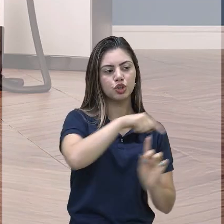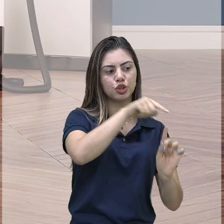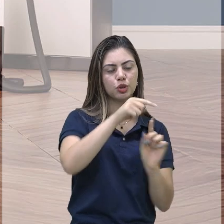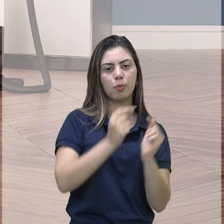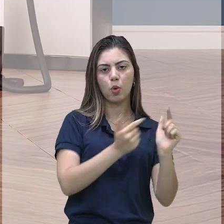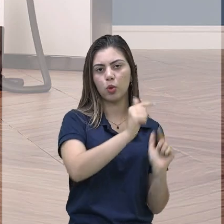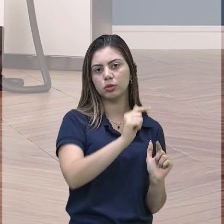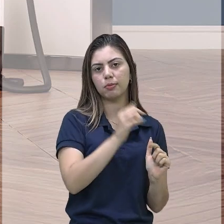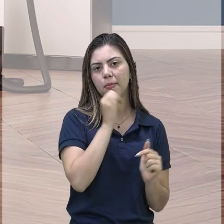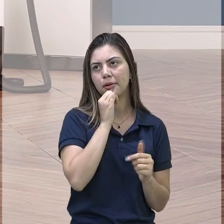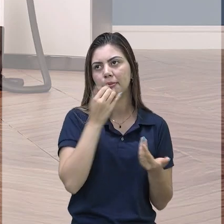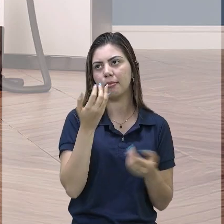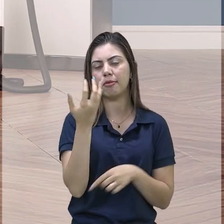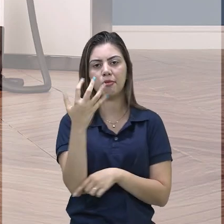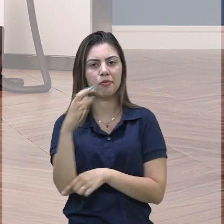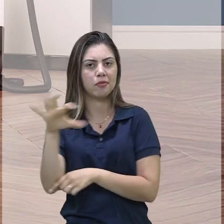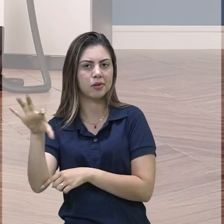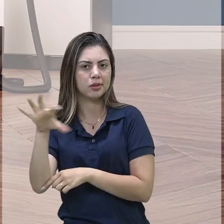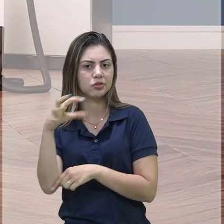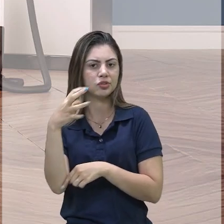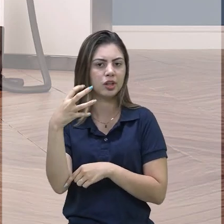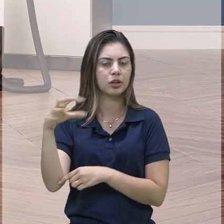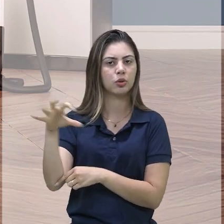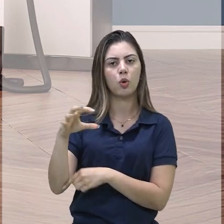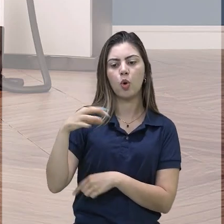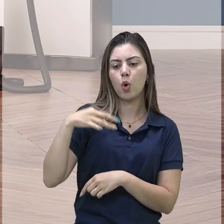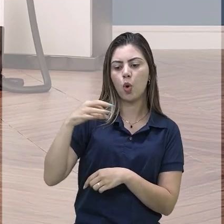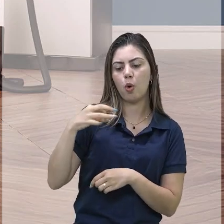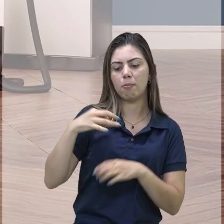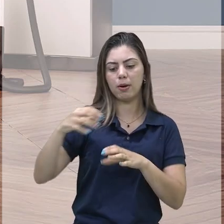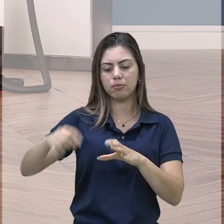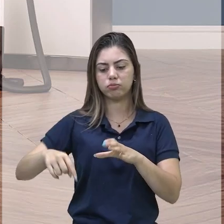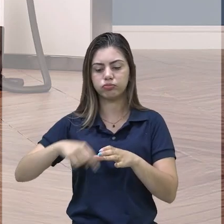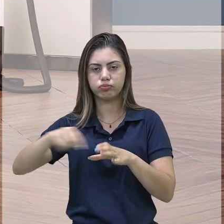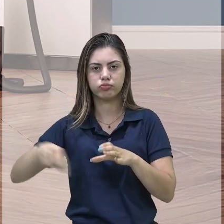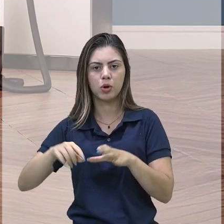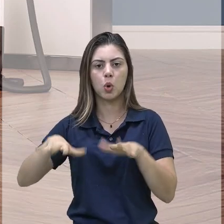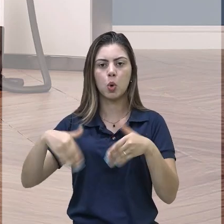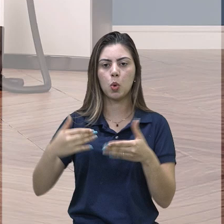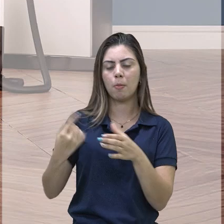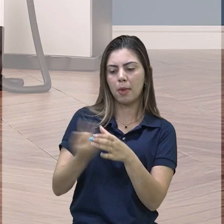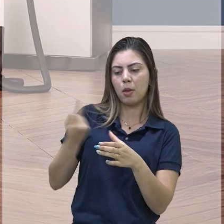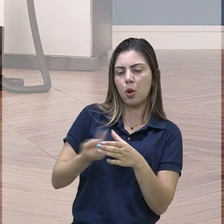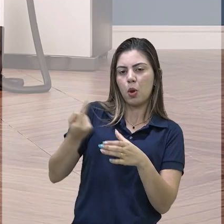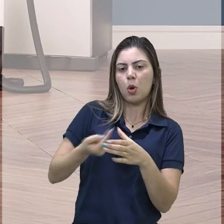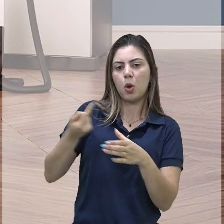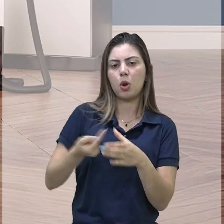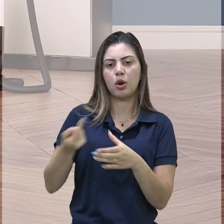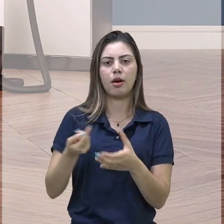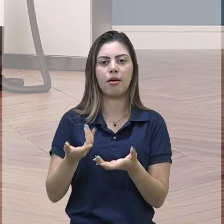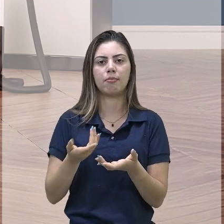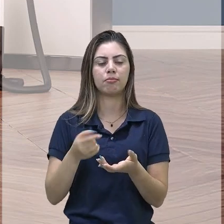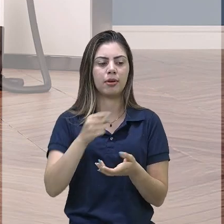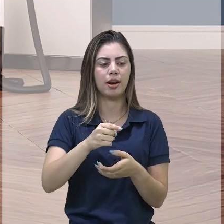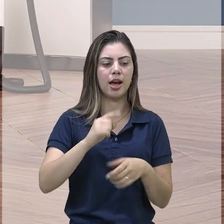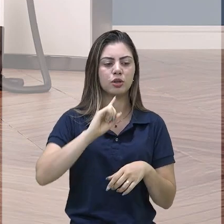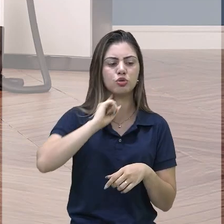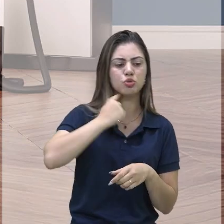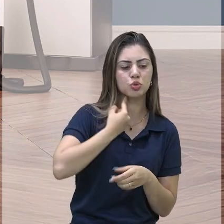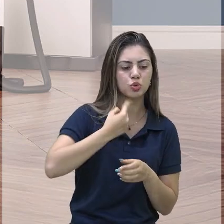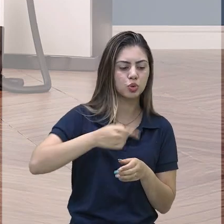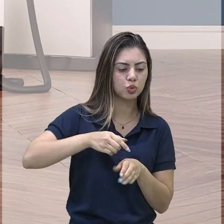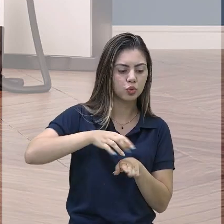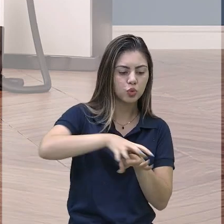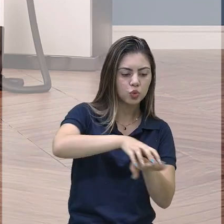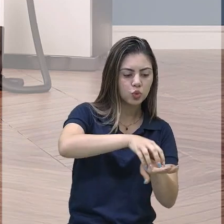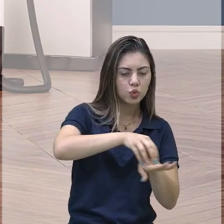os ventiladores, as máquinas de lavar, batedeiras, aspiradores de pó, nós vemos aqui